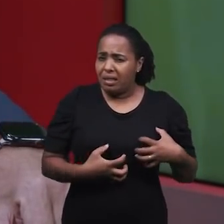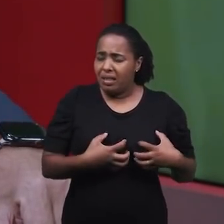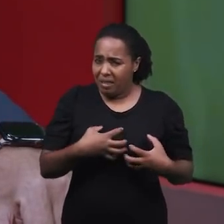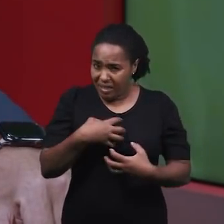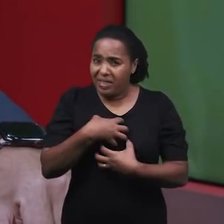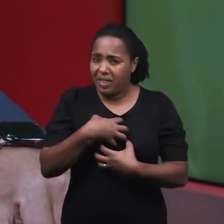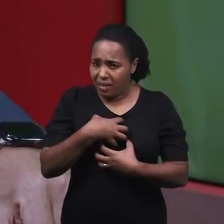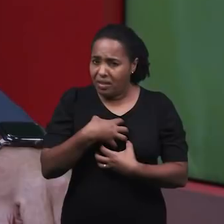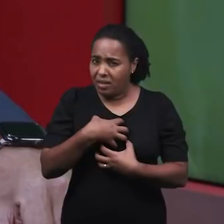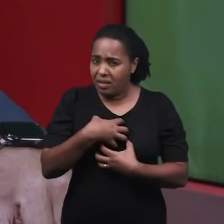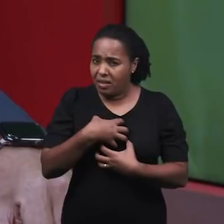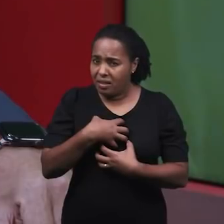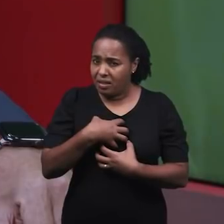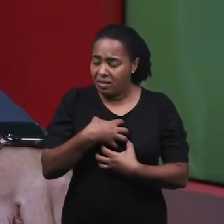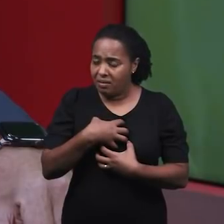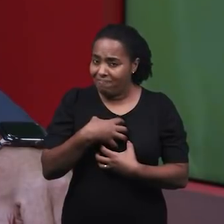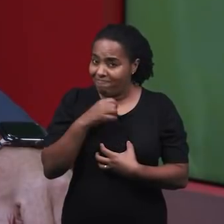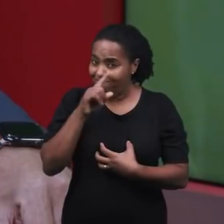Olha,